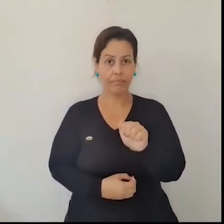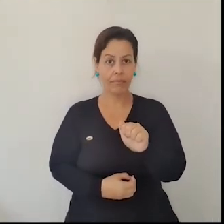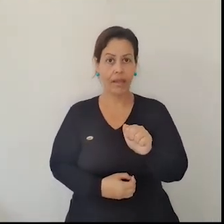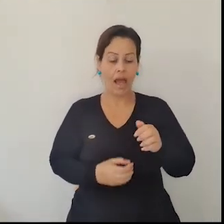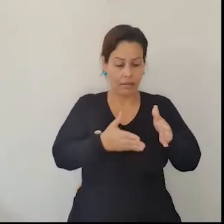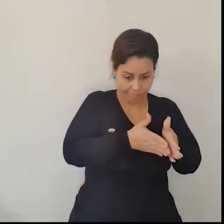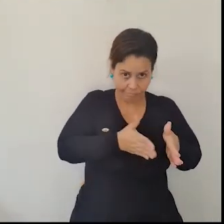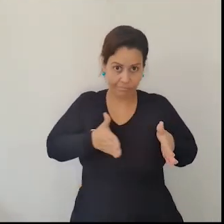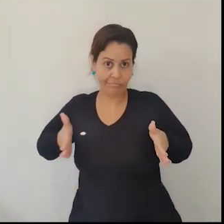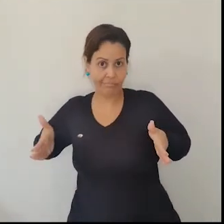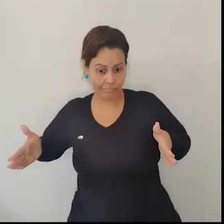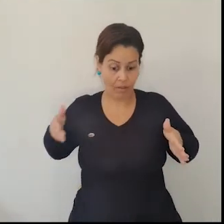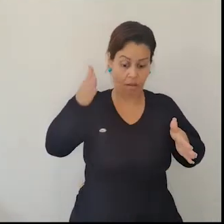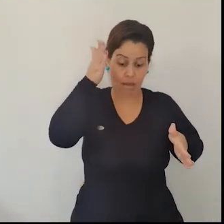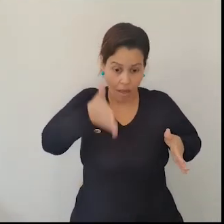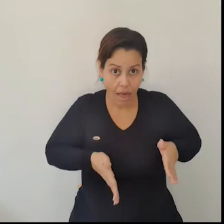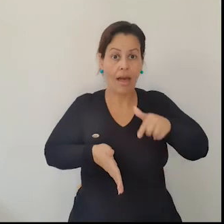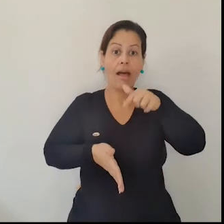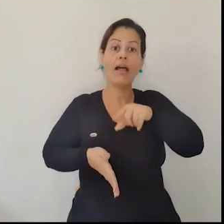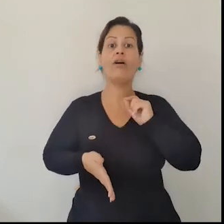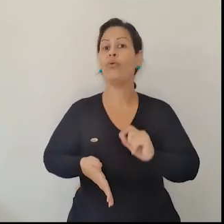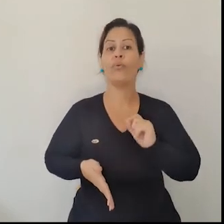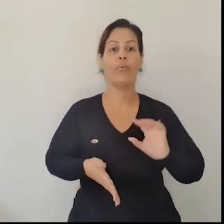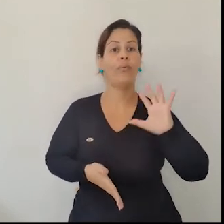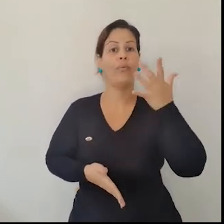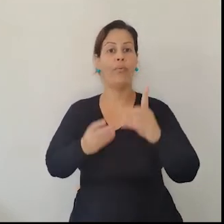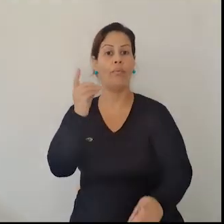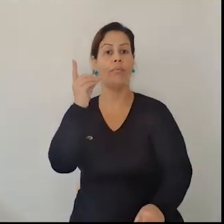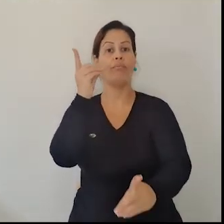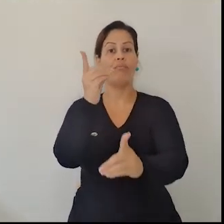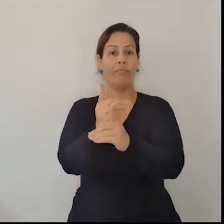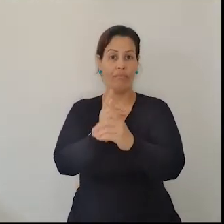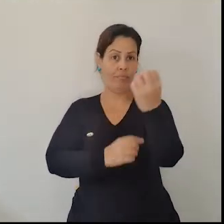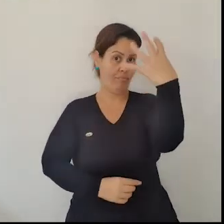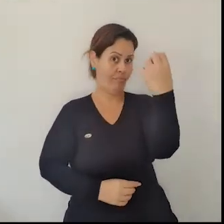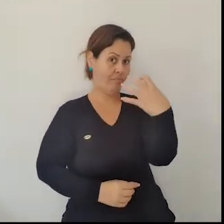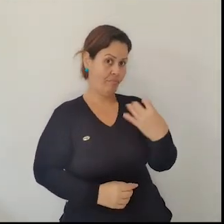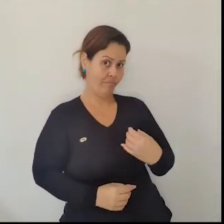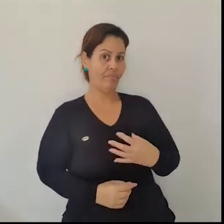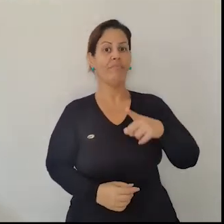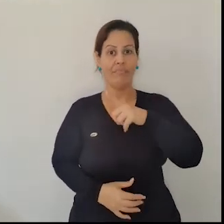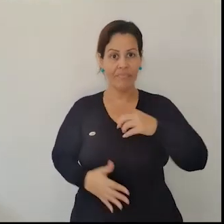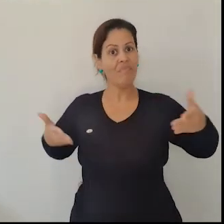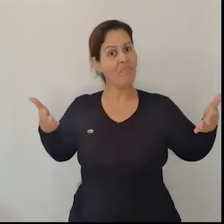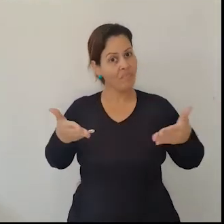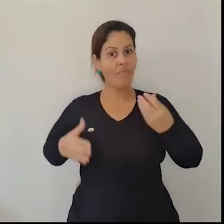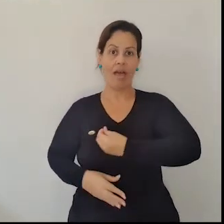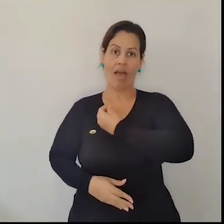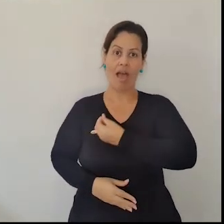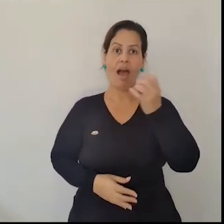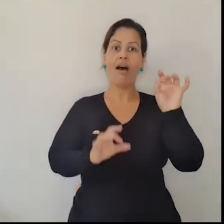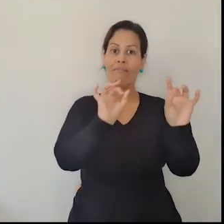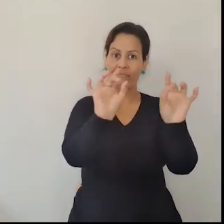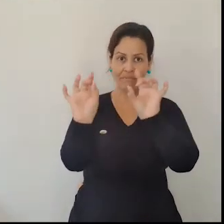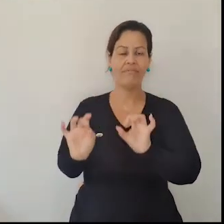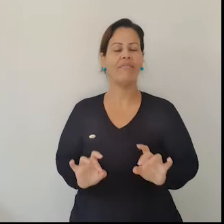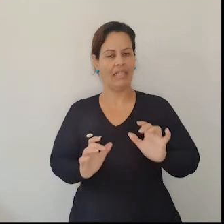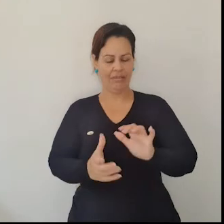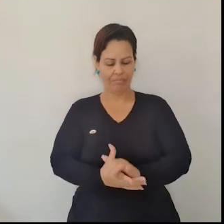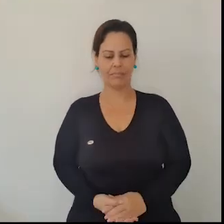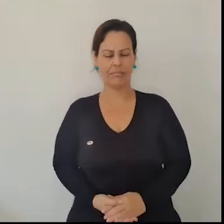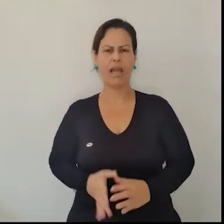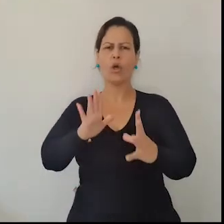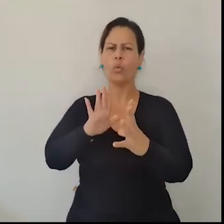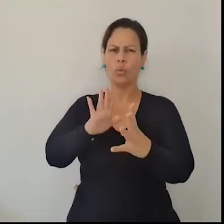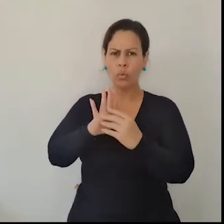tem quem? Tem a descoberta da radioatividade, que é muito presente hoje no nosso dia a dia, como eu já disse. O problema